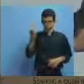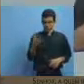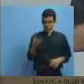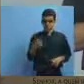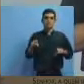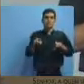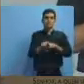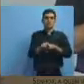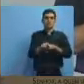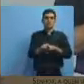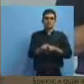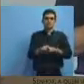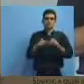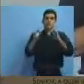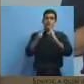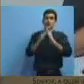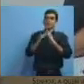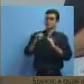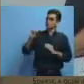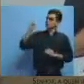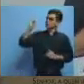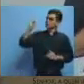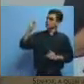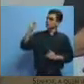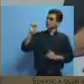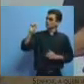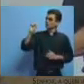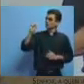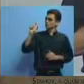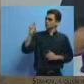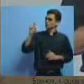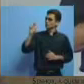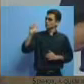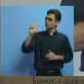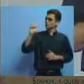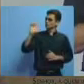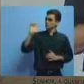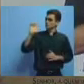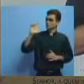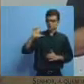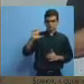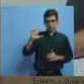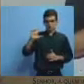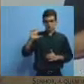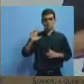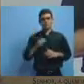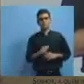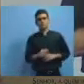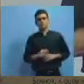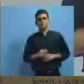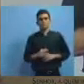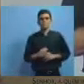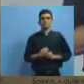dizem: nossos ossos estão secos, nossa esperança